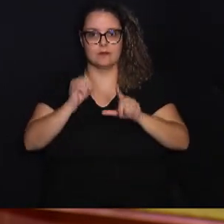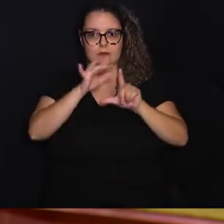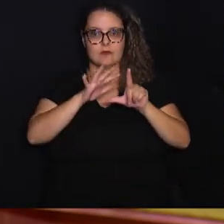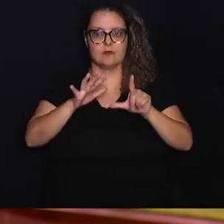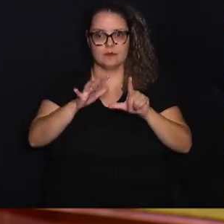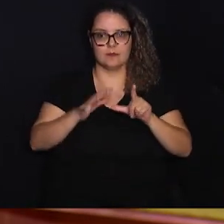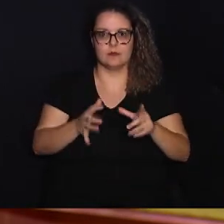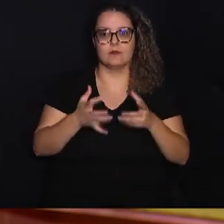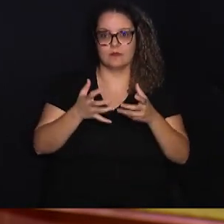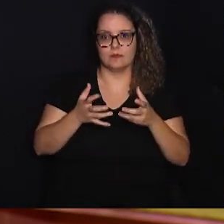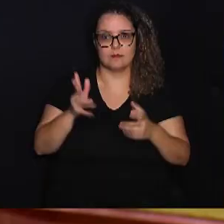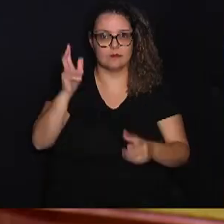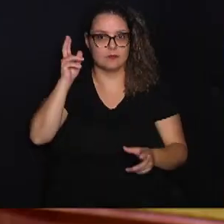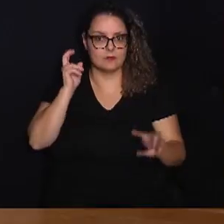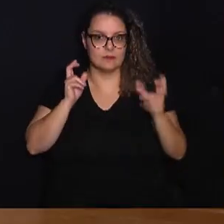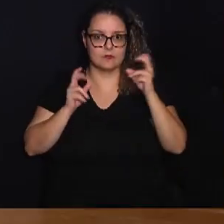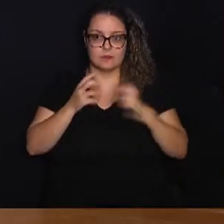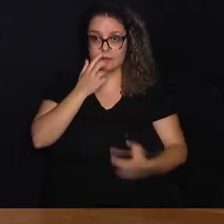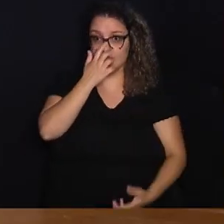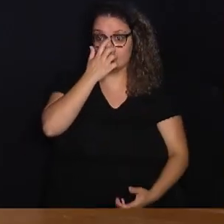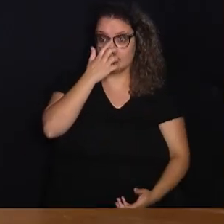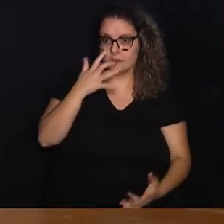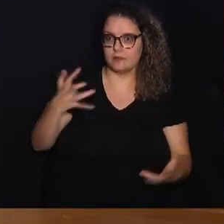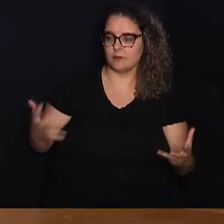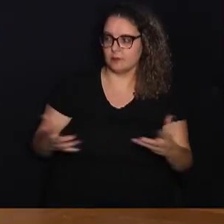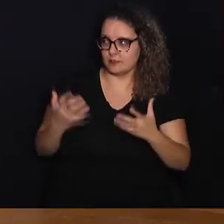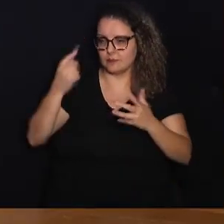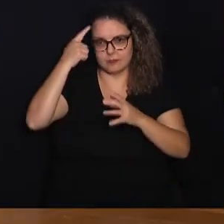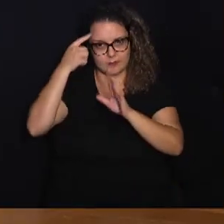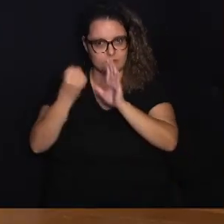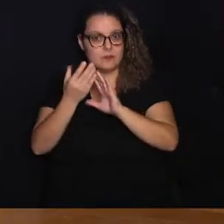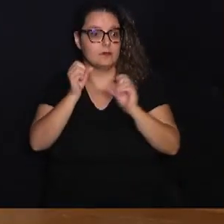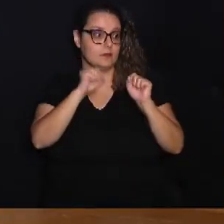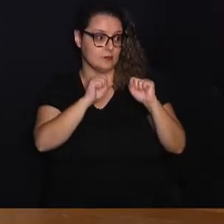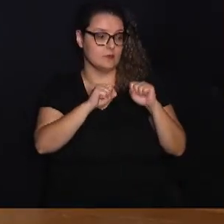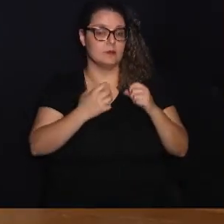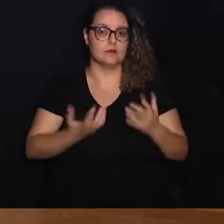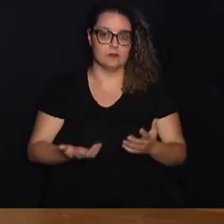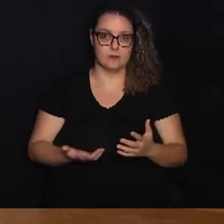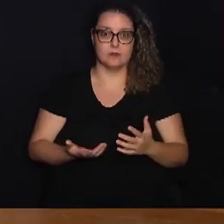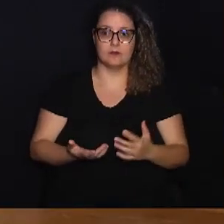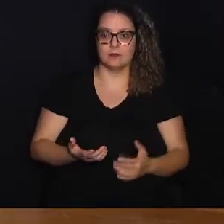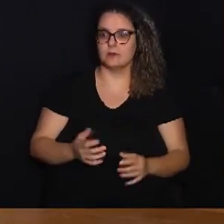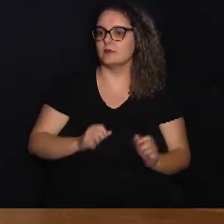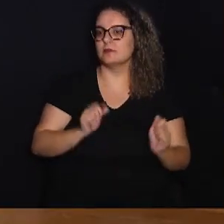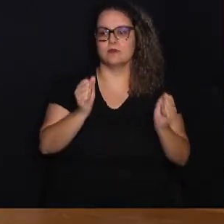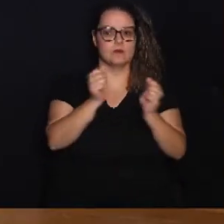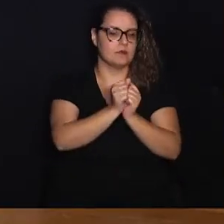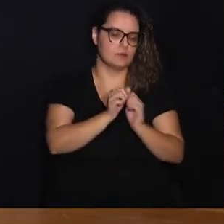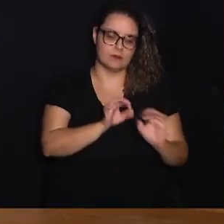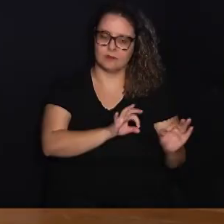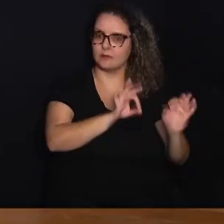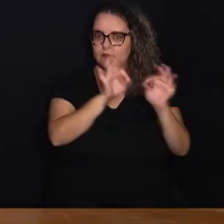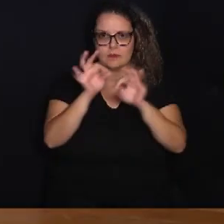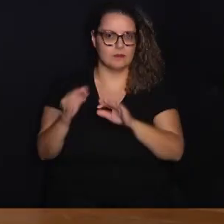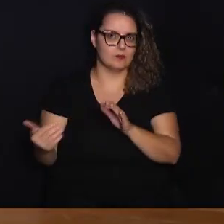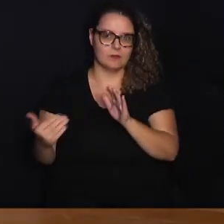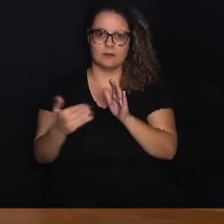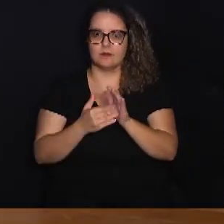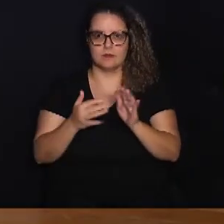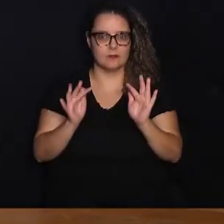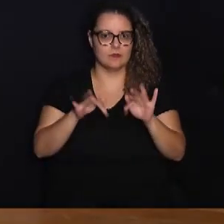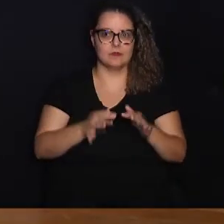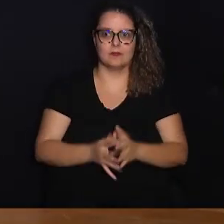daquilo que elas estão ouvindo. Estímulos à criatividade, Sim, né? sim. E isso acompanha até o final